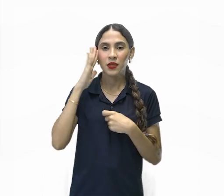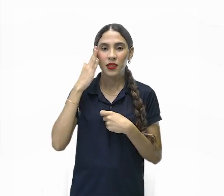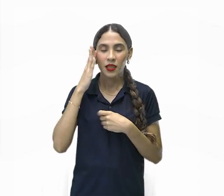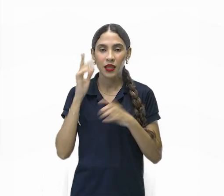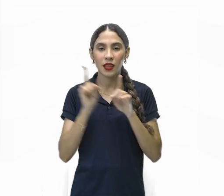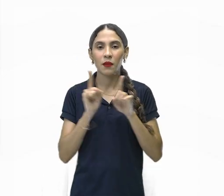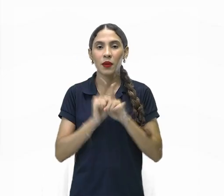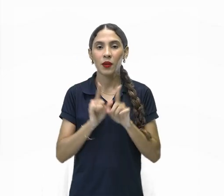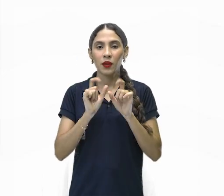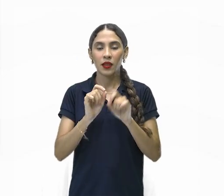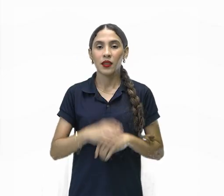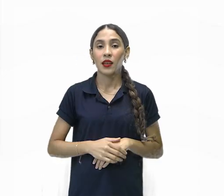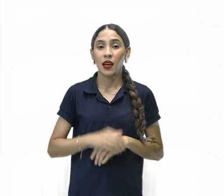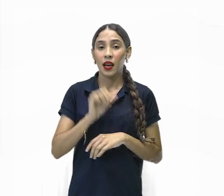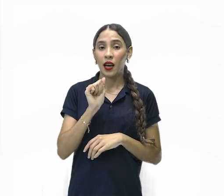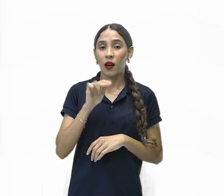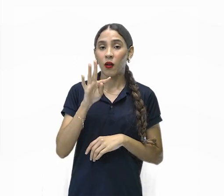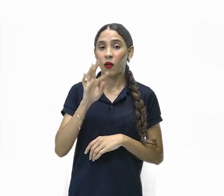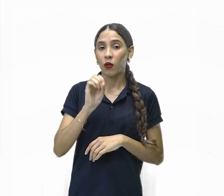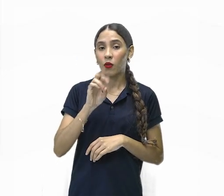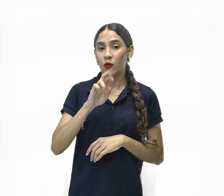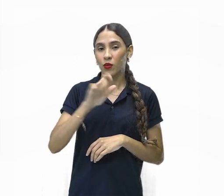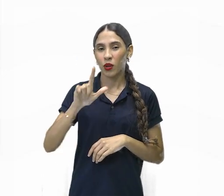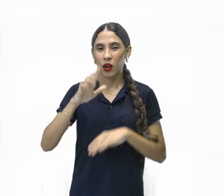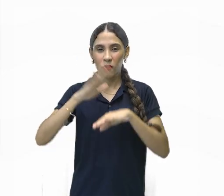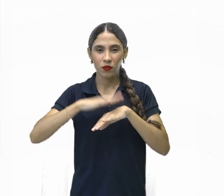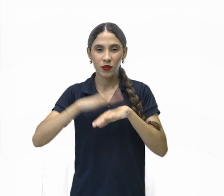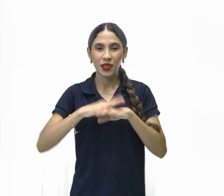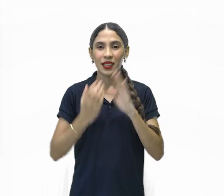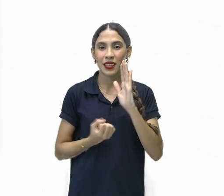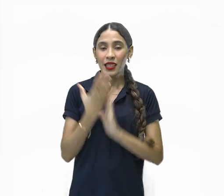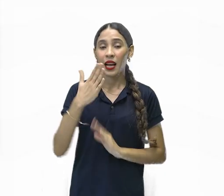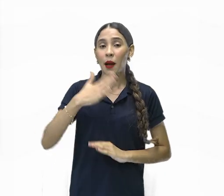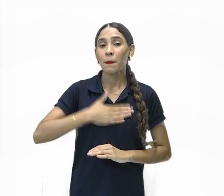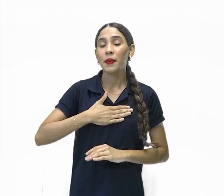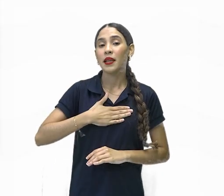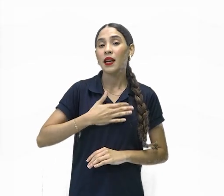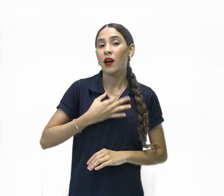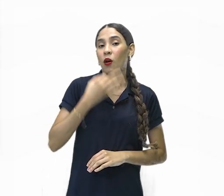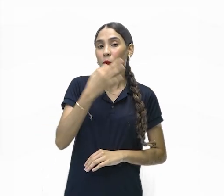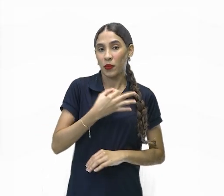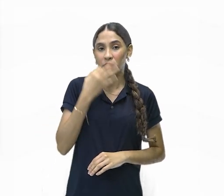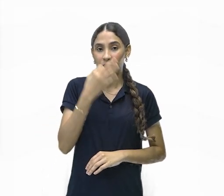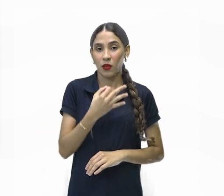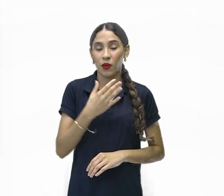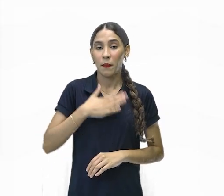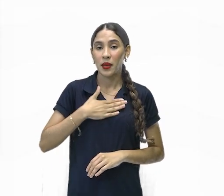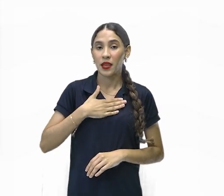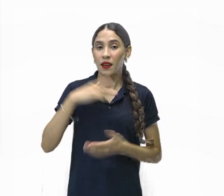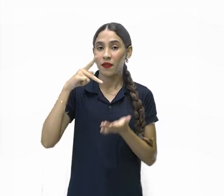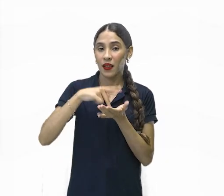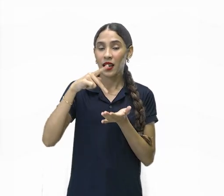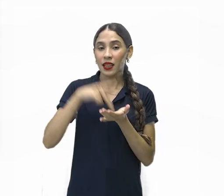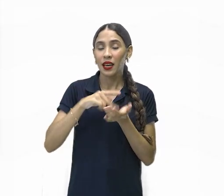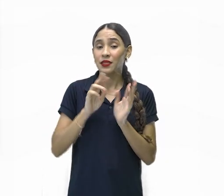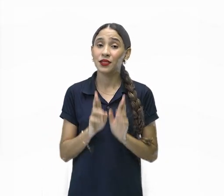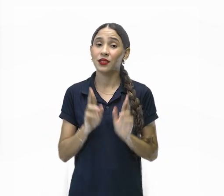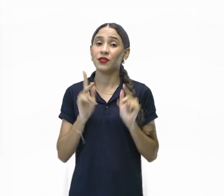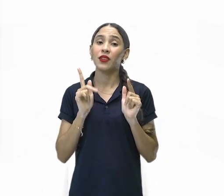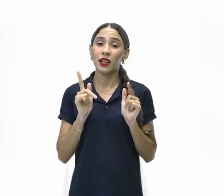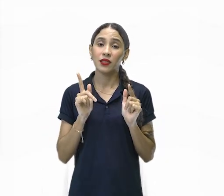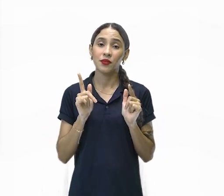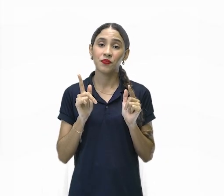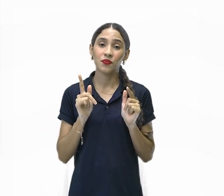entender que ser autoral é eu trazer a minha voz, a minha verdade,